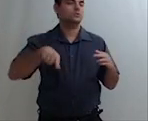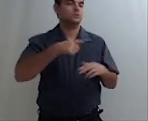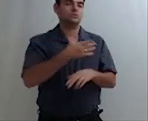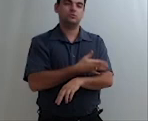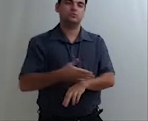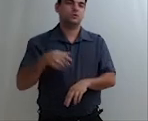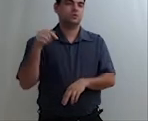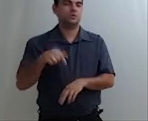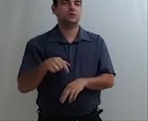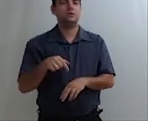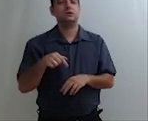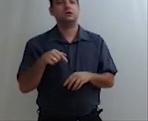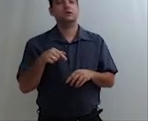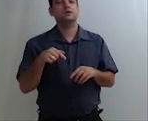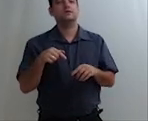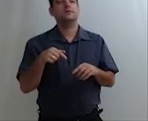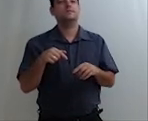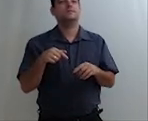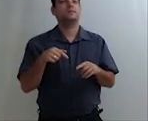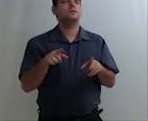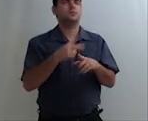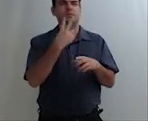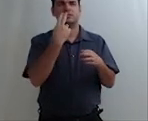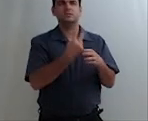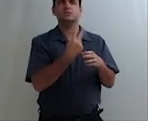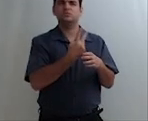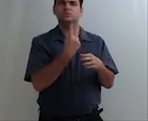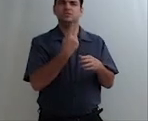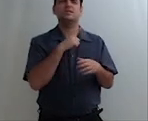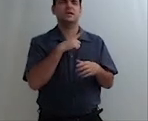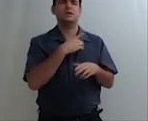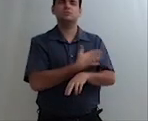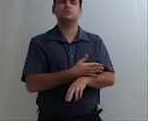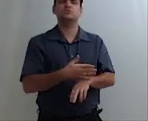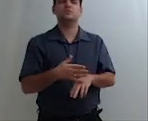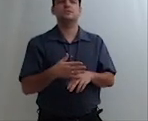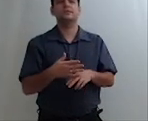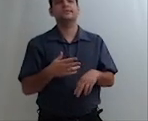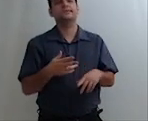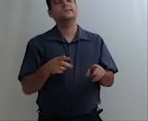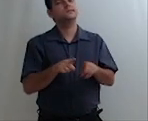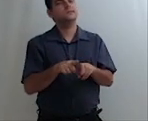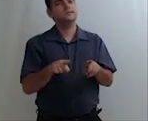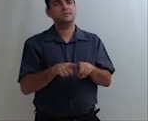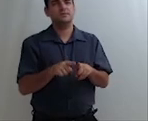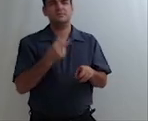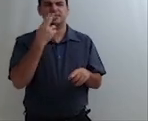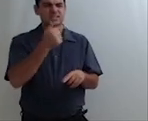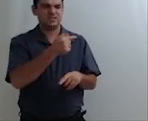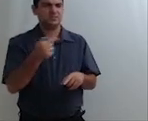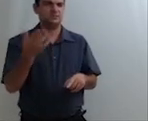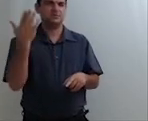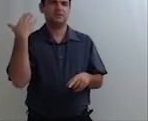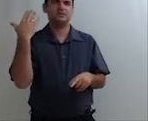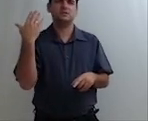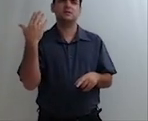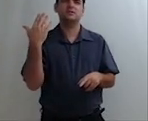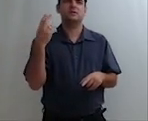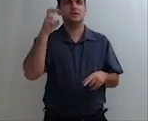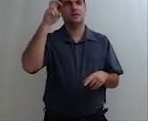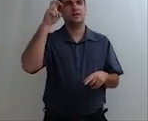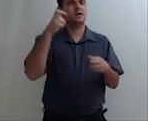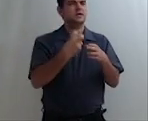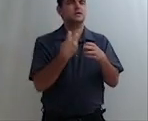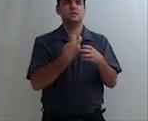de forma unânime na segunda turma do Supremo Tribunal Federal sem contar é claro que na semana passada a primeira a quinta turma dessa casa